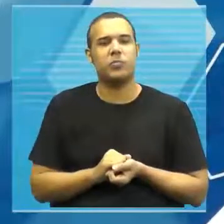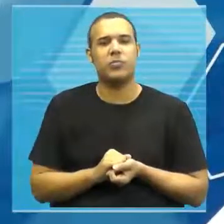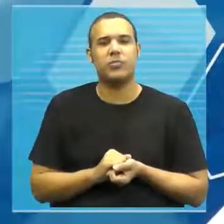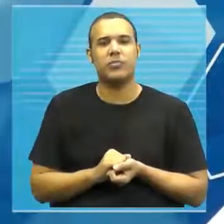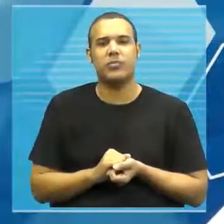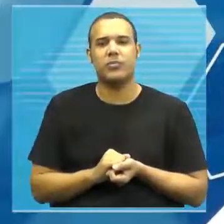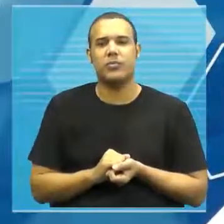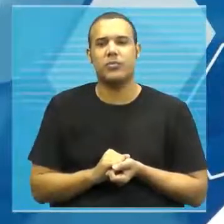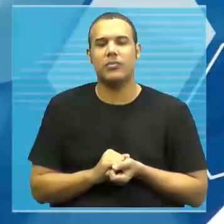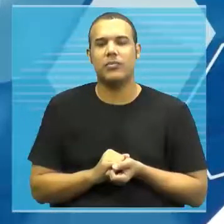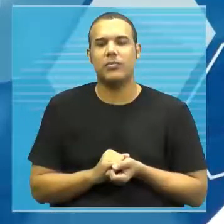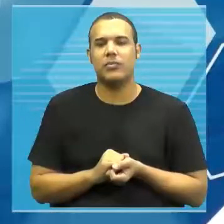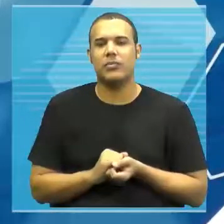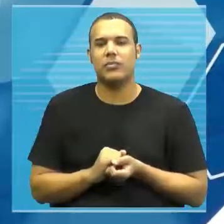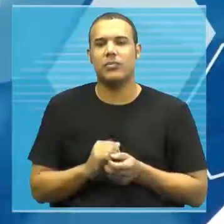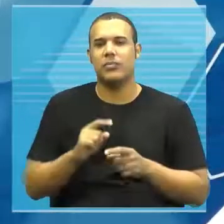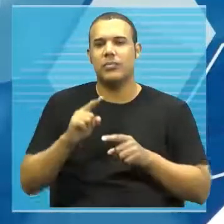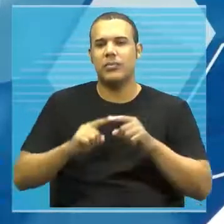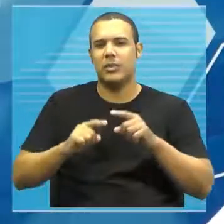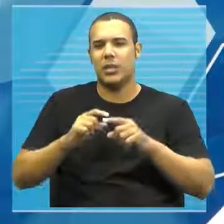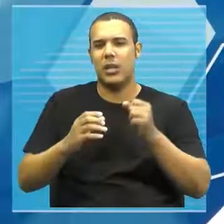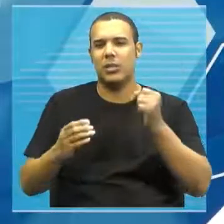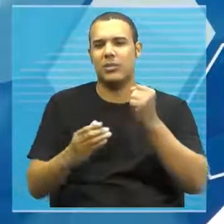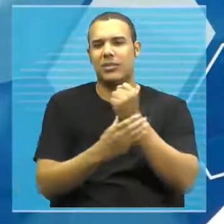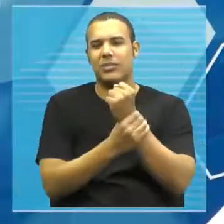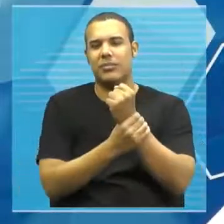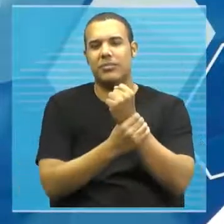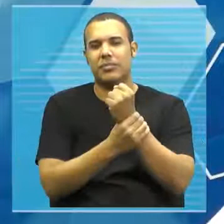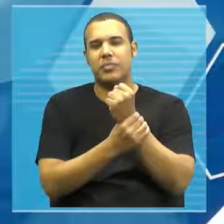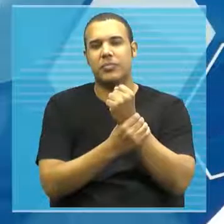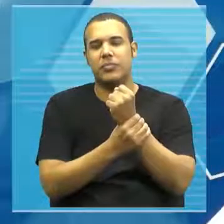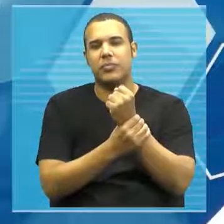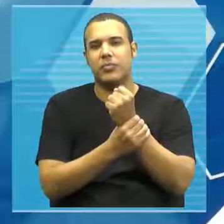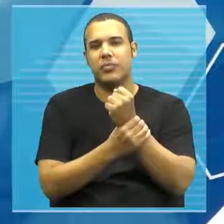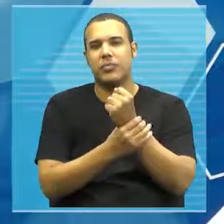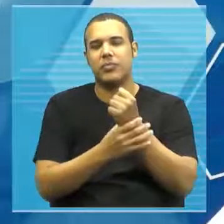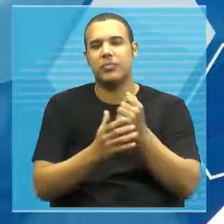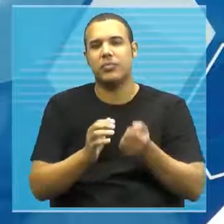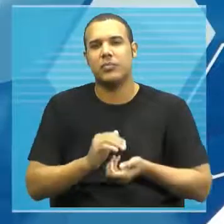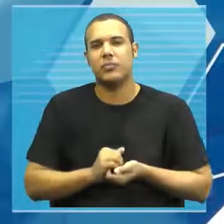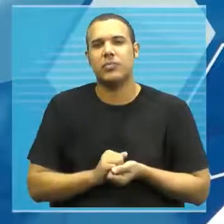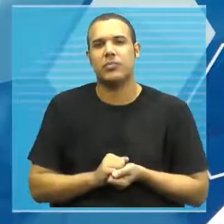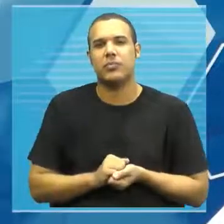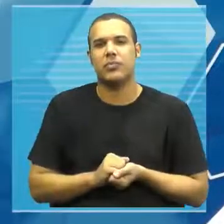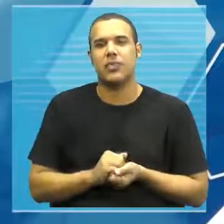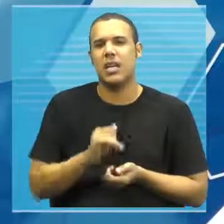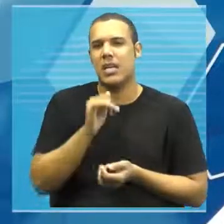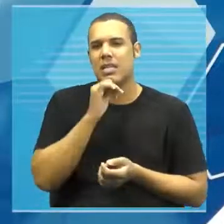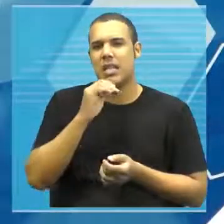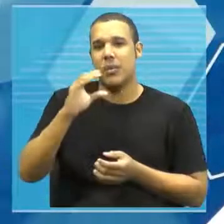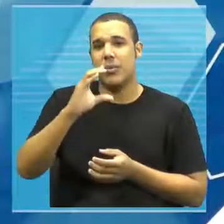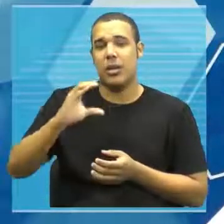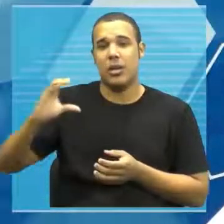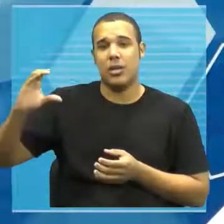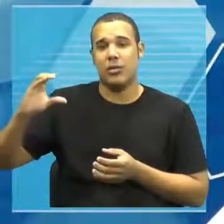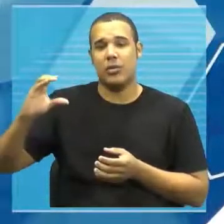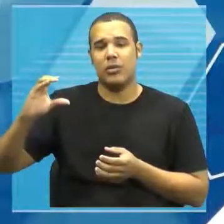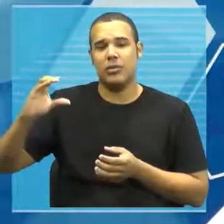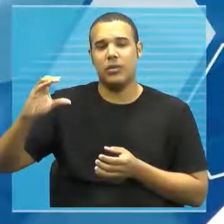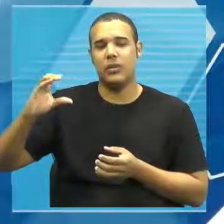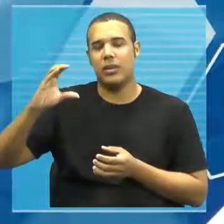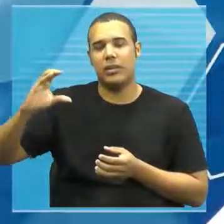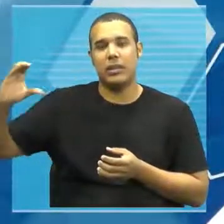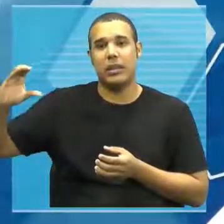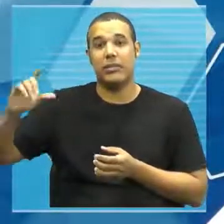material de equipamento de segurança ele não tinha ele não tinha o retrovisor o direito